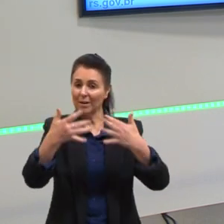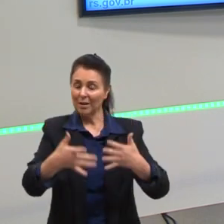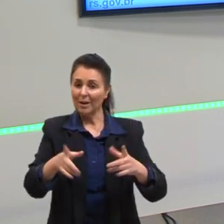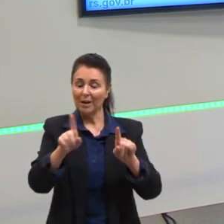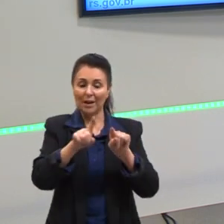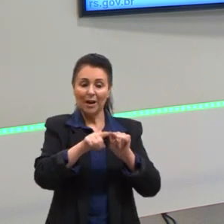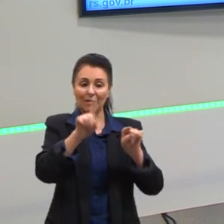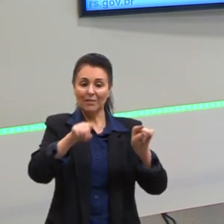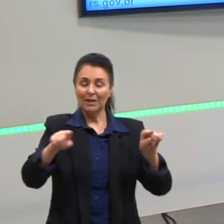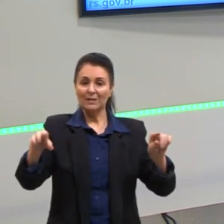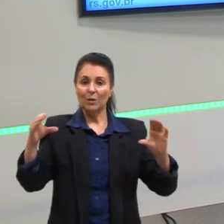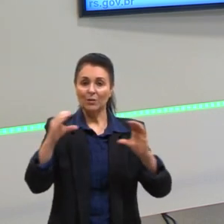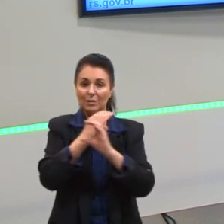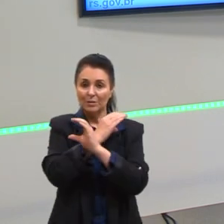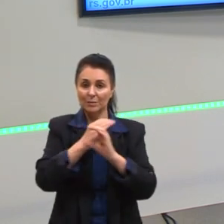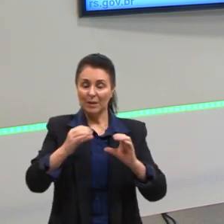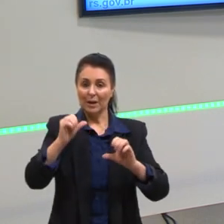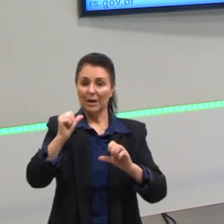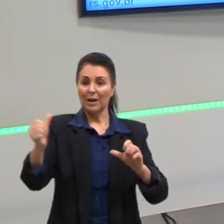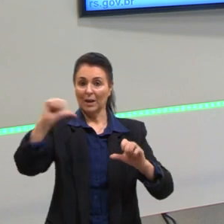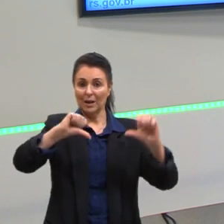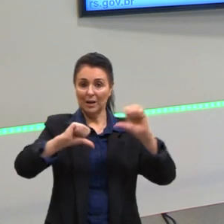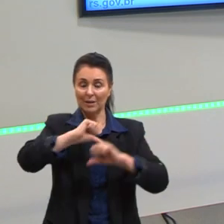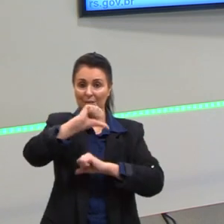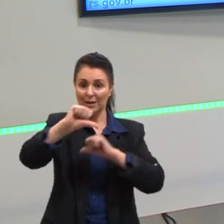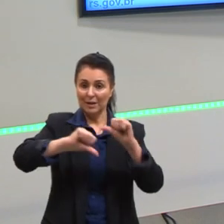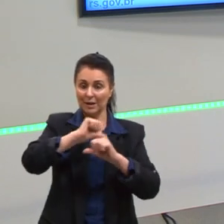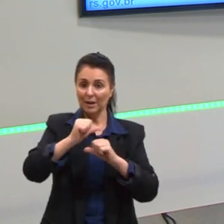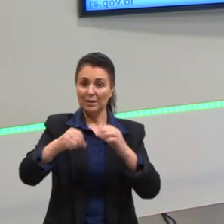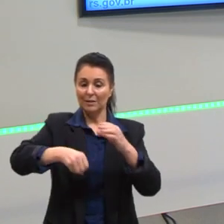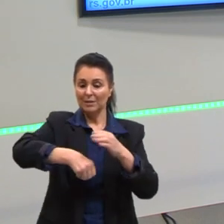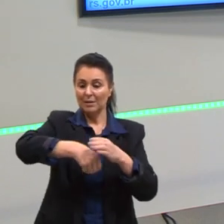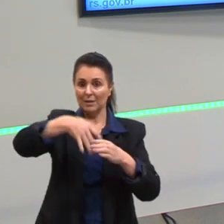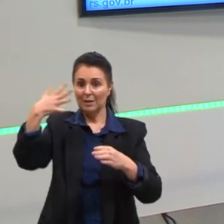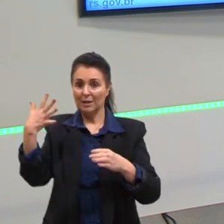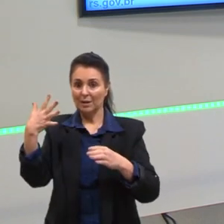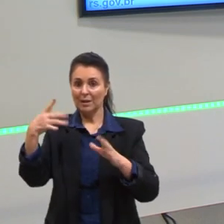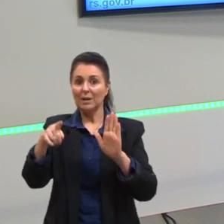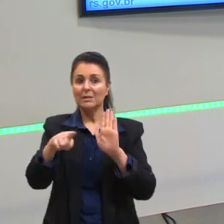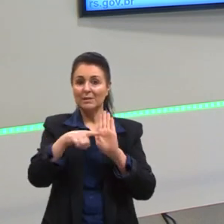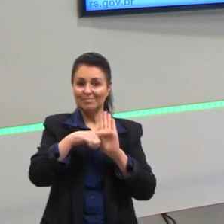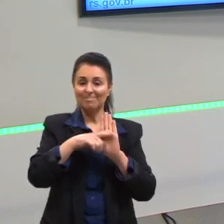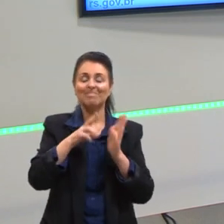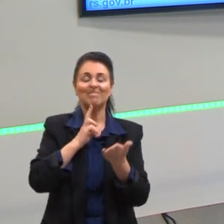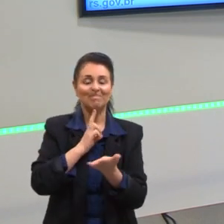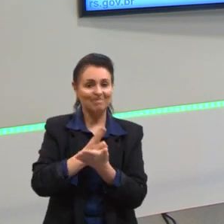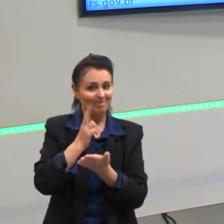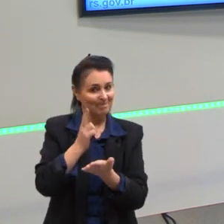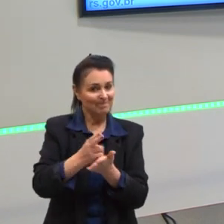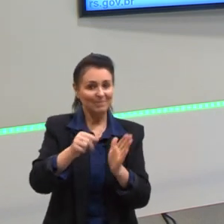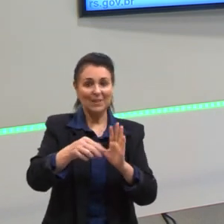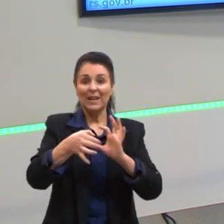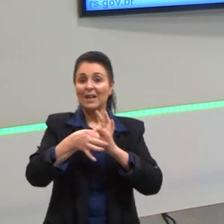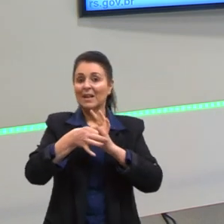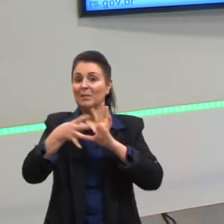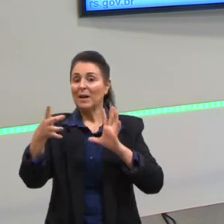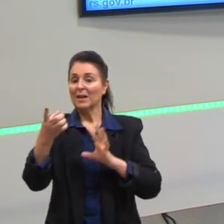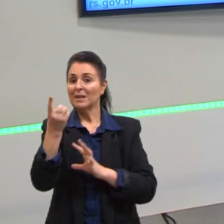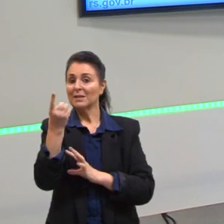de entalpia em reações exotérmicas é sempre negativa então quando diz que libera